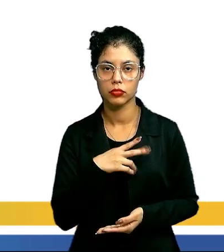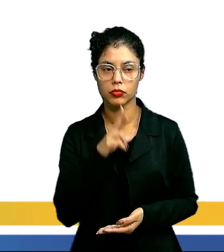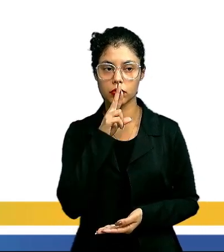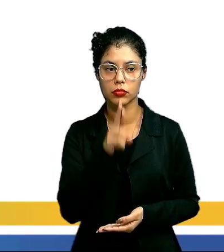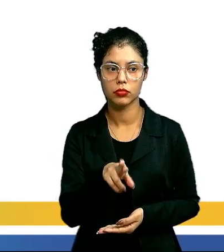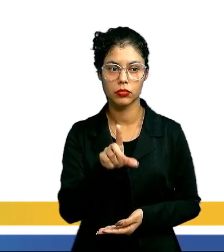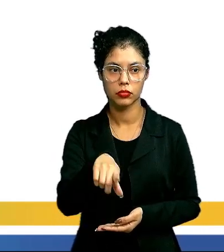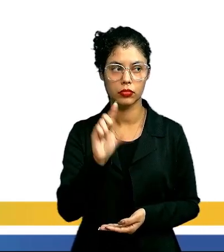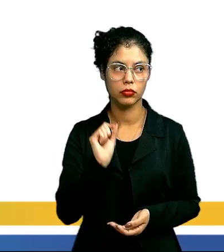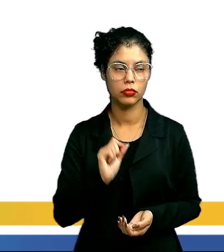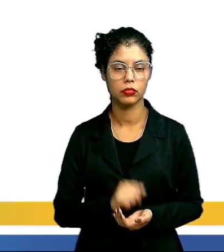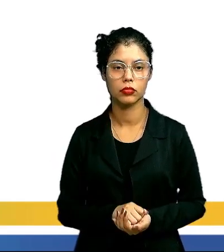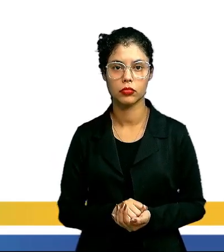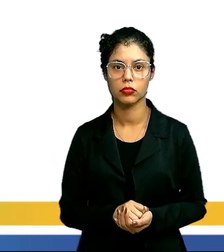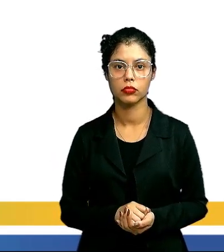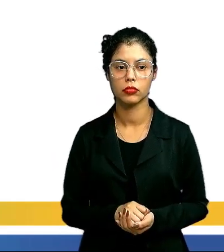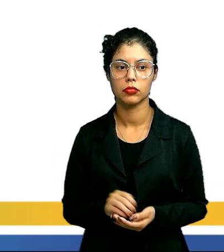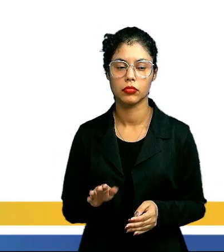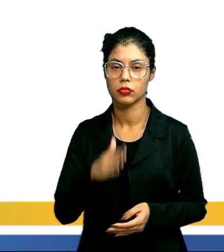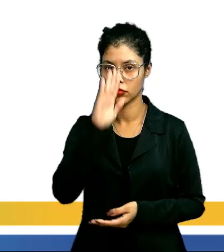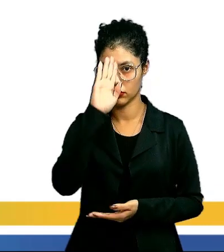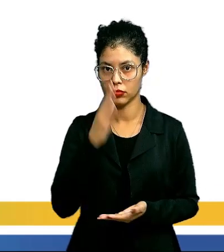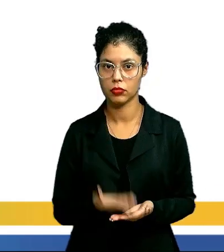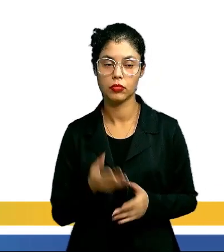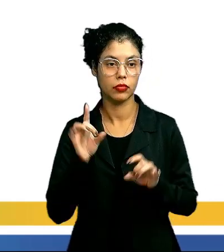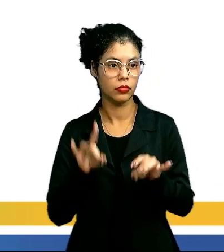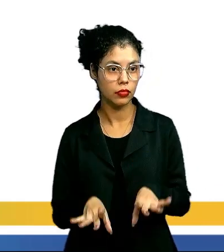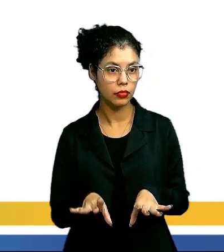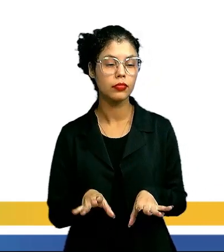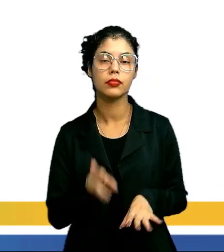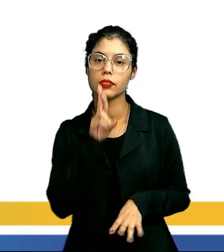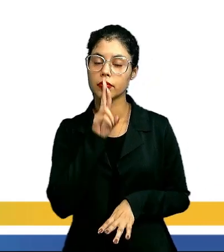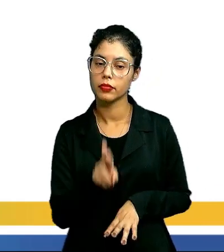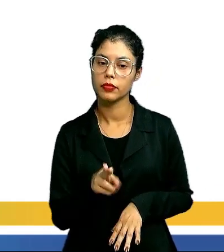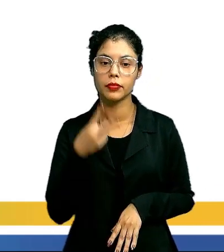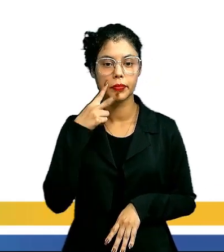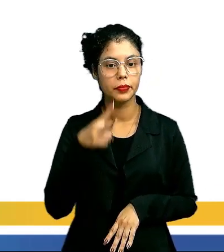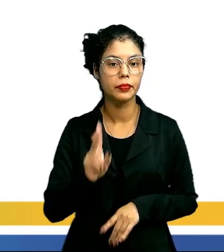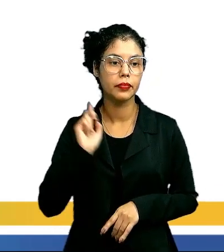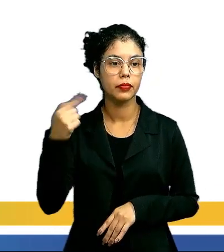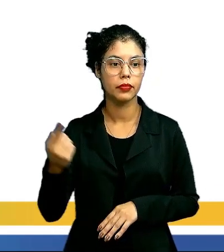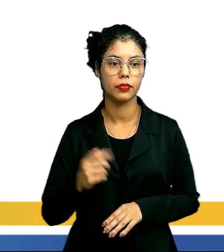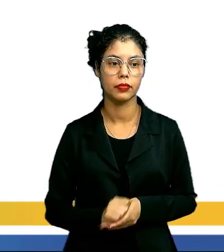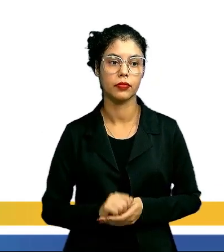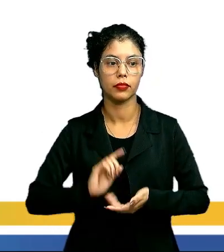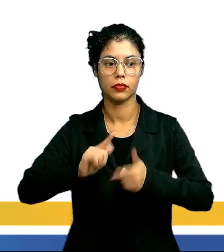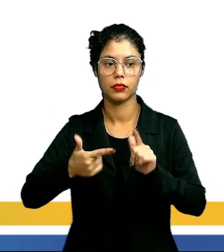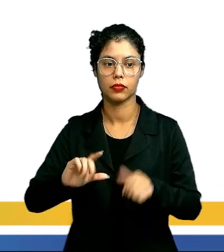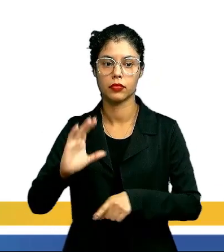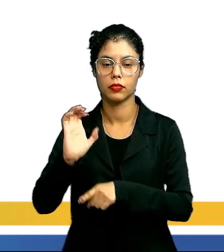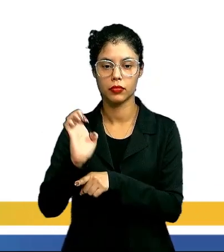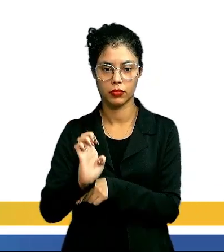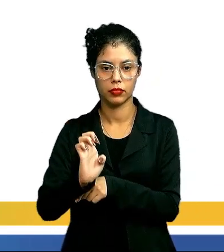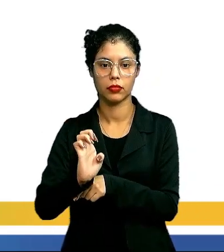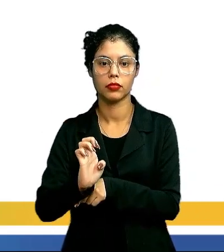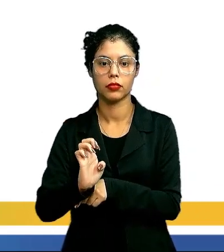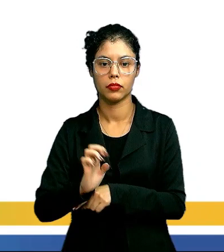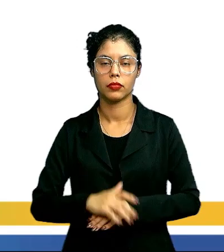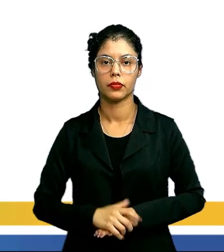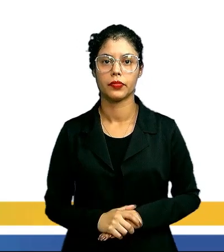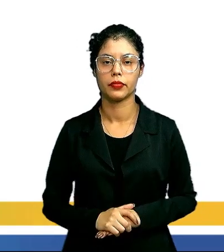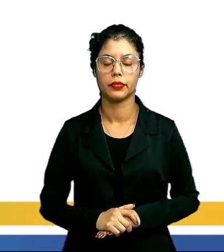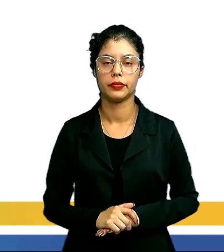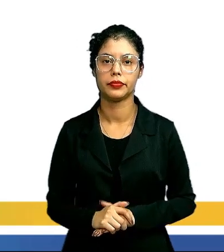a alternativa que corresponde acredito que seja a última alternativa pelo que nós vimos lá vamos lá então alternativa correta